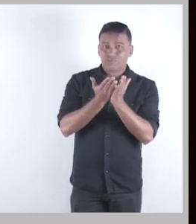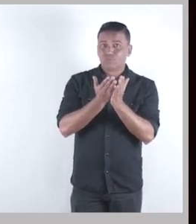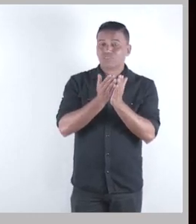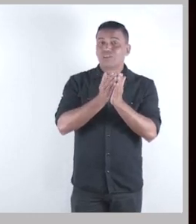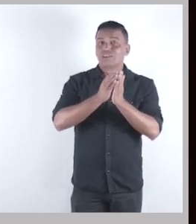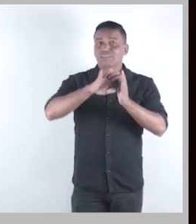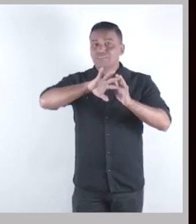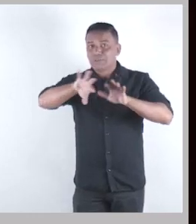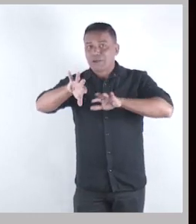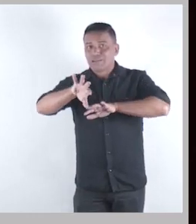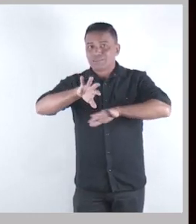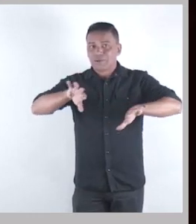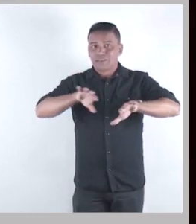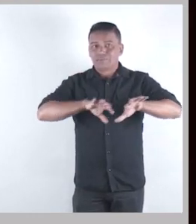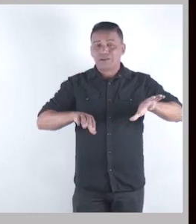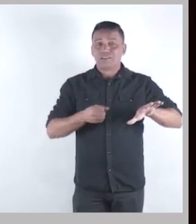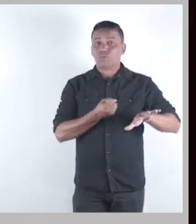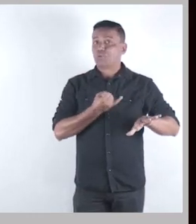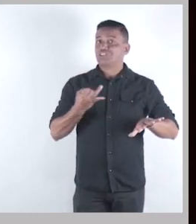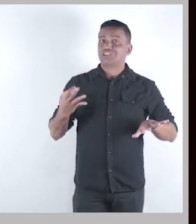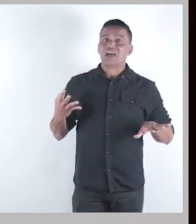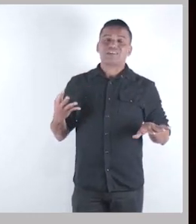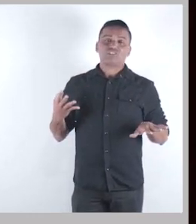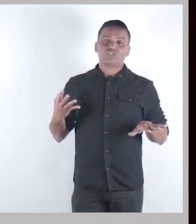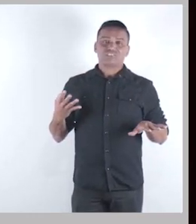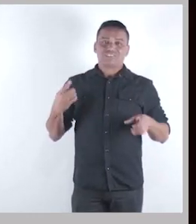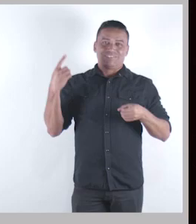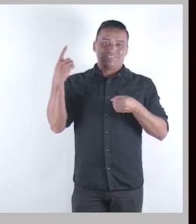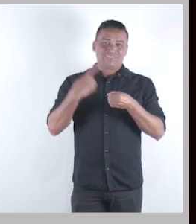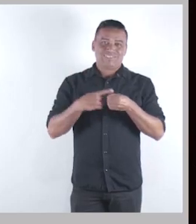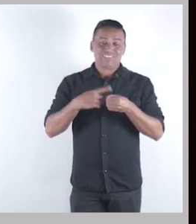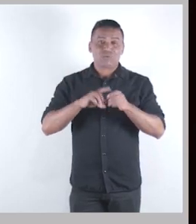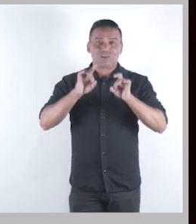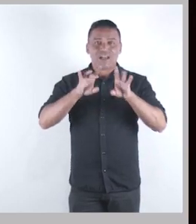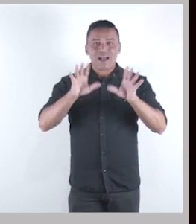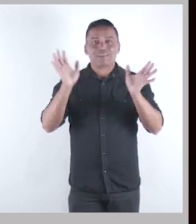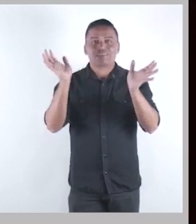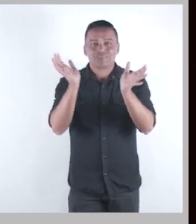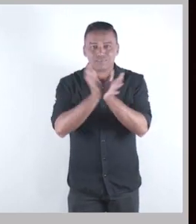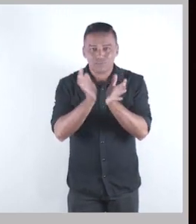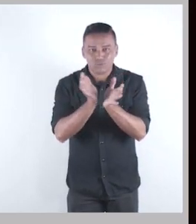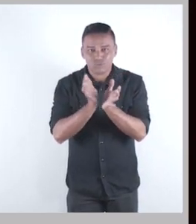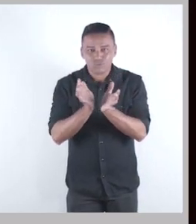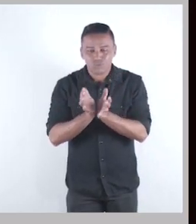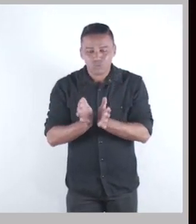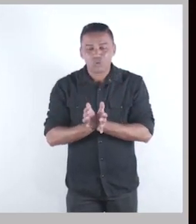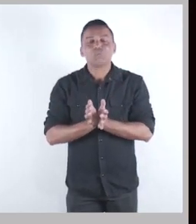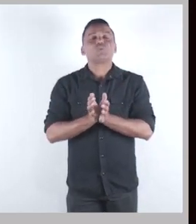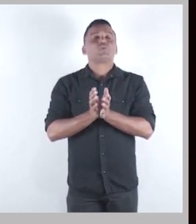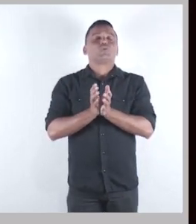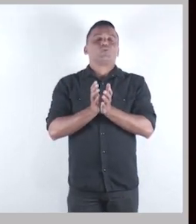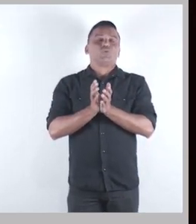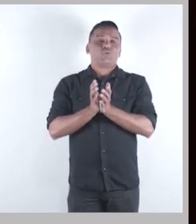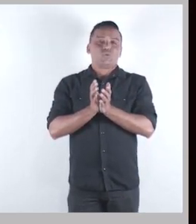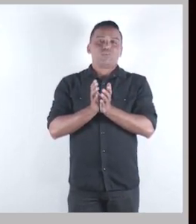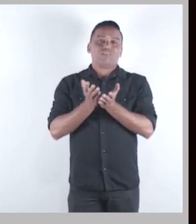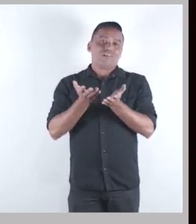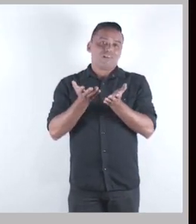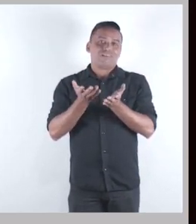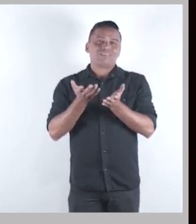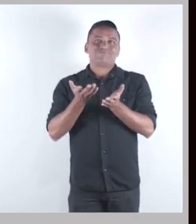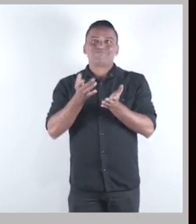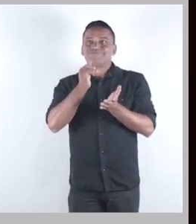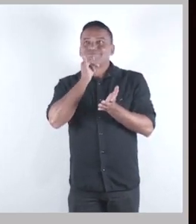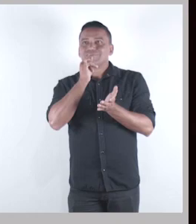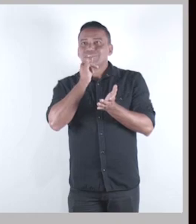dividimos os 50 livros para a quantidade de clubes que existem em Moçambique. Então, cada um dos clubes vai recebendo parte, né, desses livros. Nós começamos